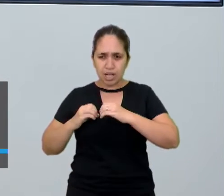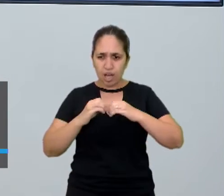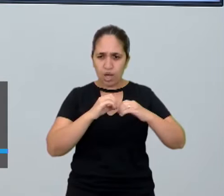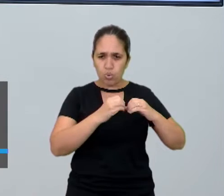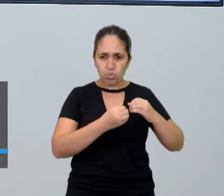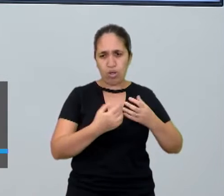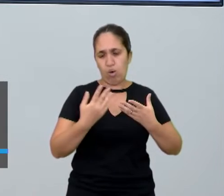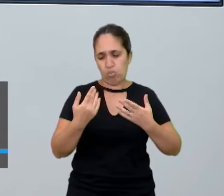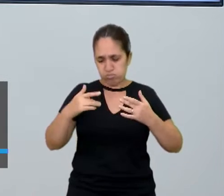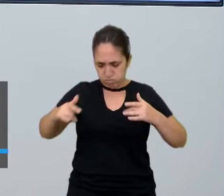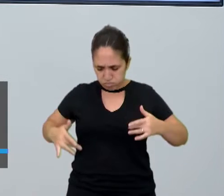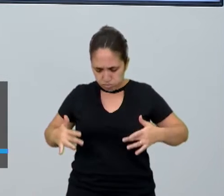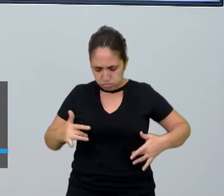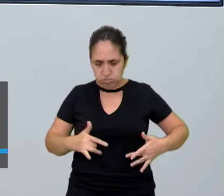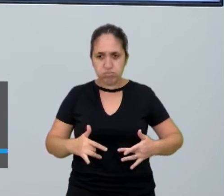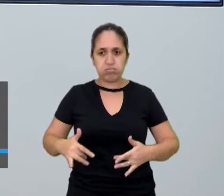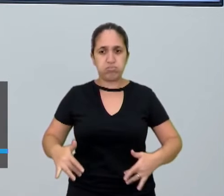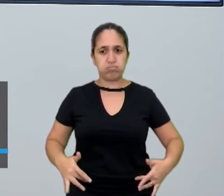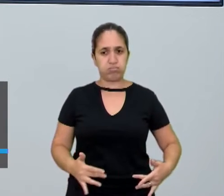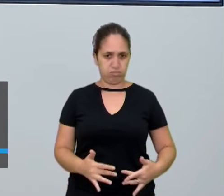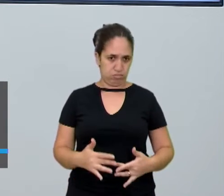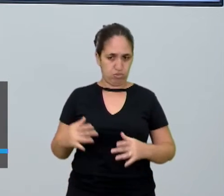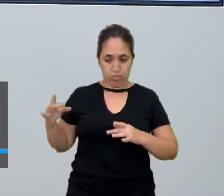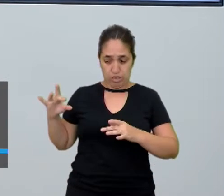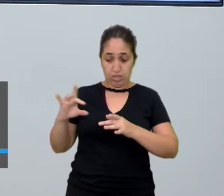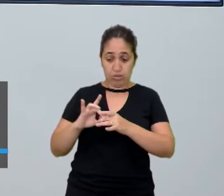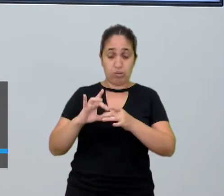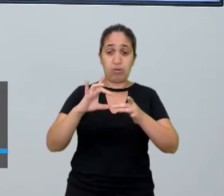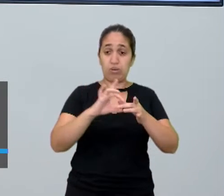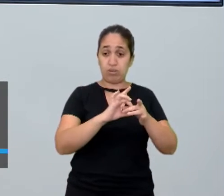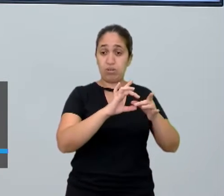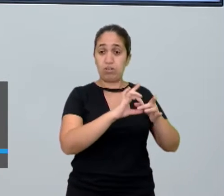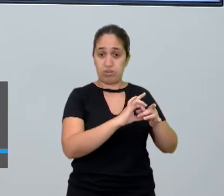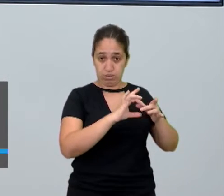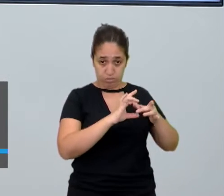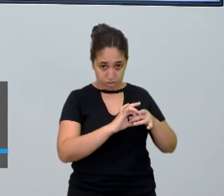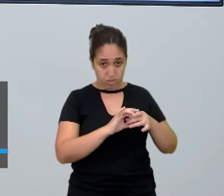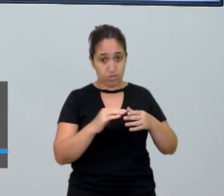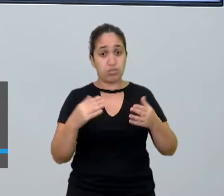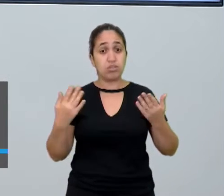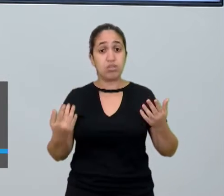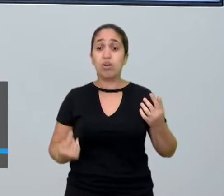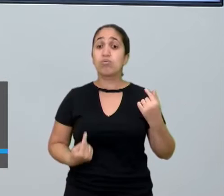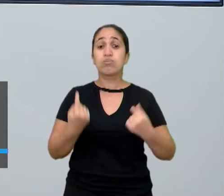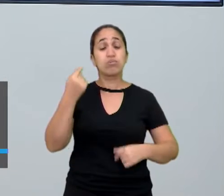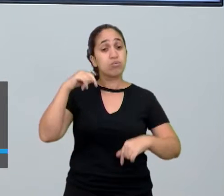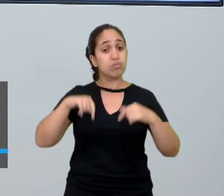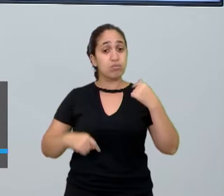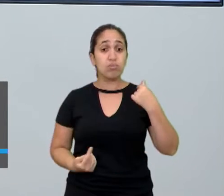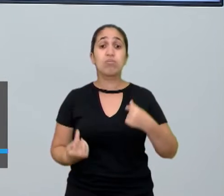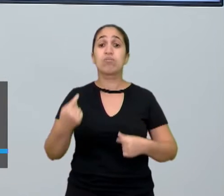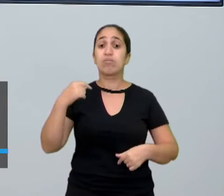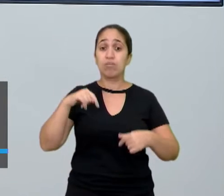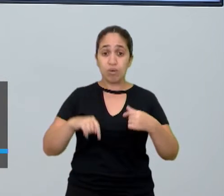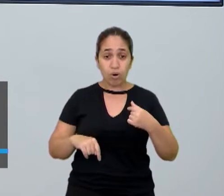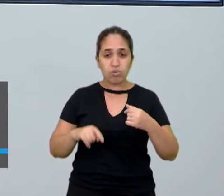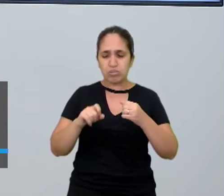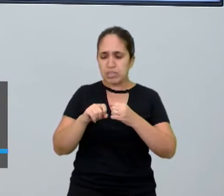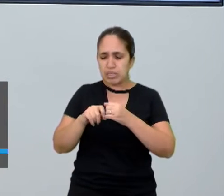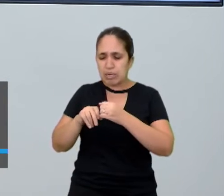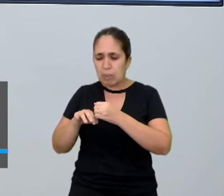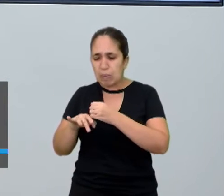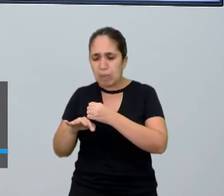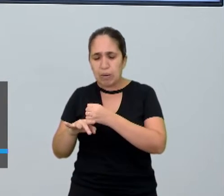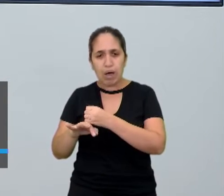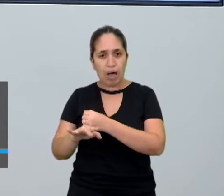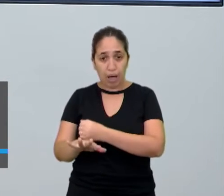ou nos seus órgãos-alvo correspondentes. Então, os hormônios, a maioria deles são liberados e não